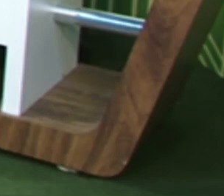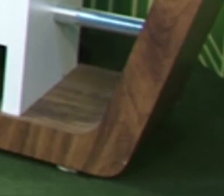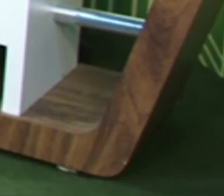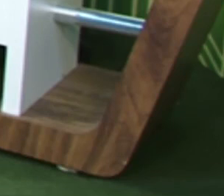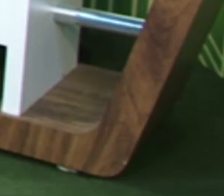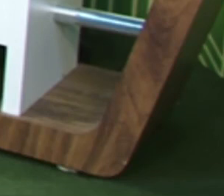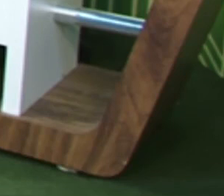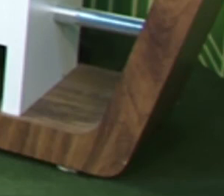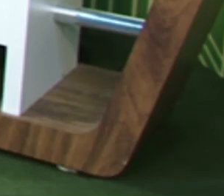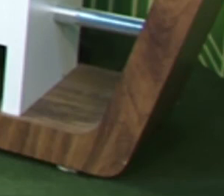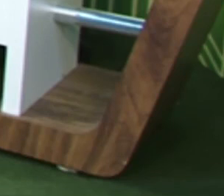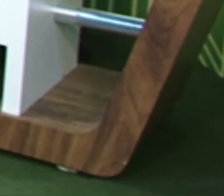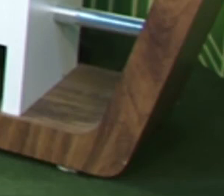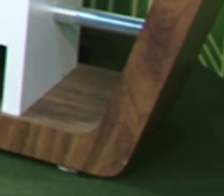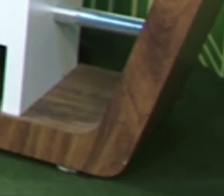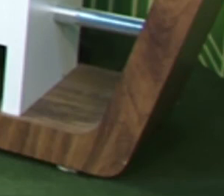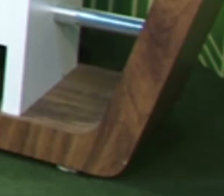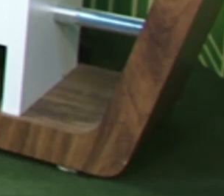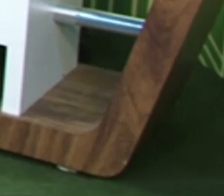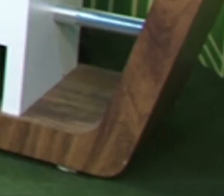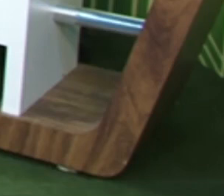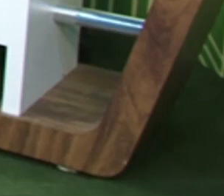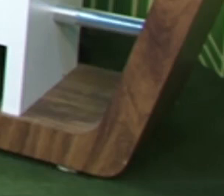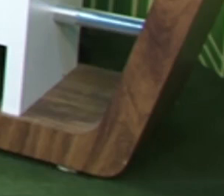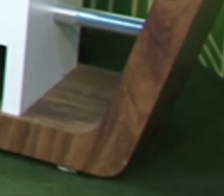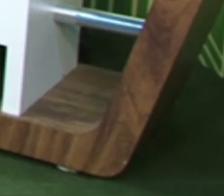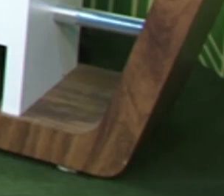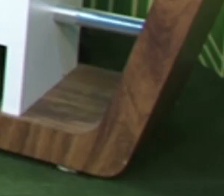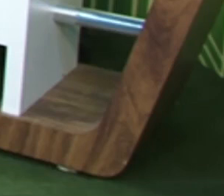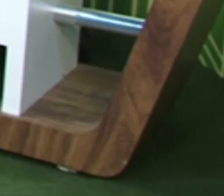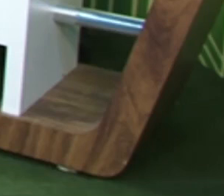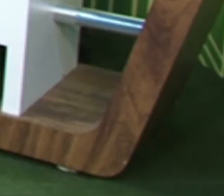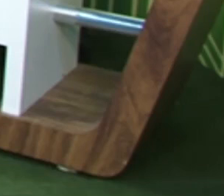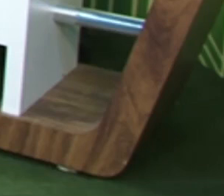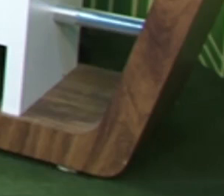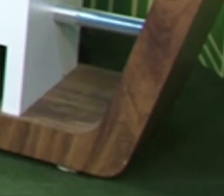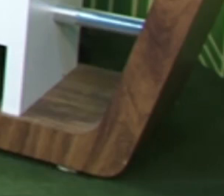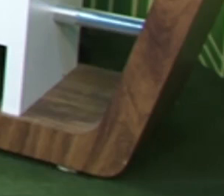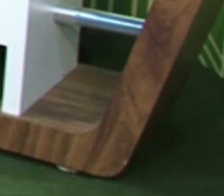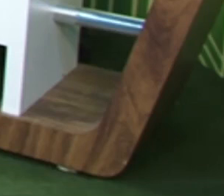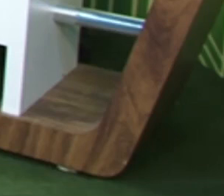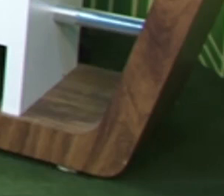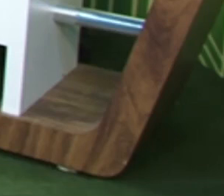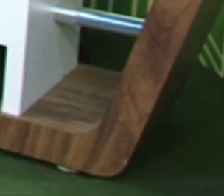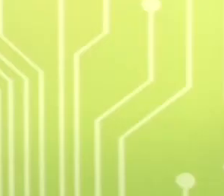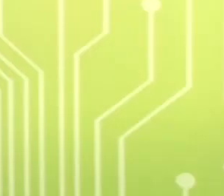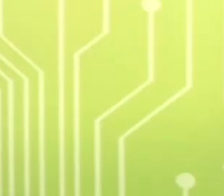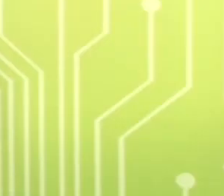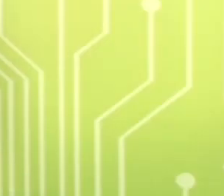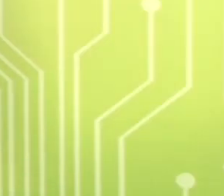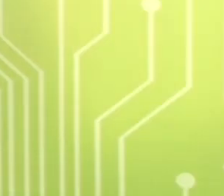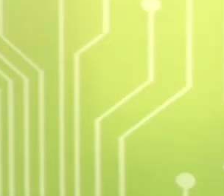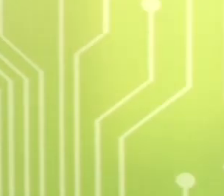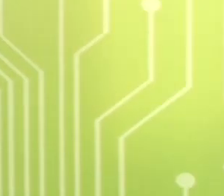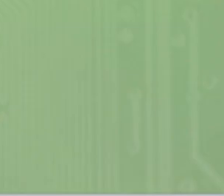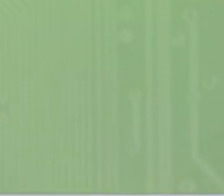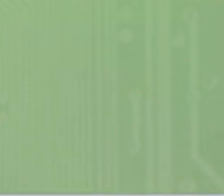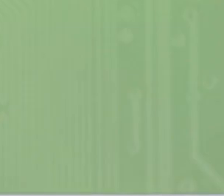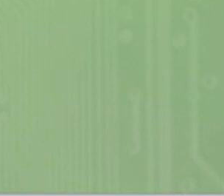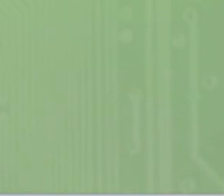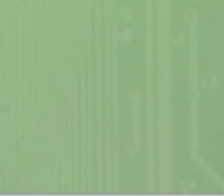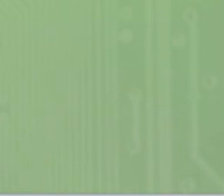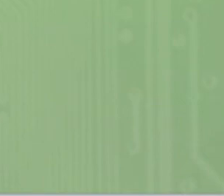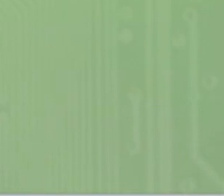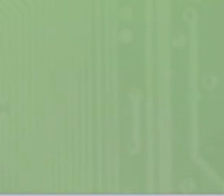nossa. Isso aí é piada de professor, hein, professor? Então vamos lá. Aqui pro slide agora, pessoal, por favor, rapidinho. Vamos lá.